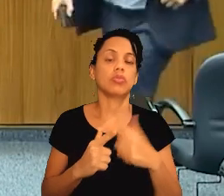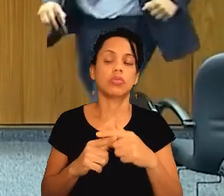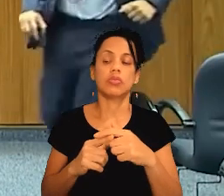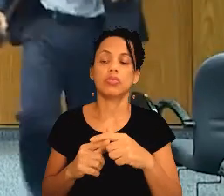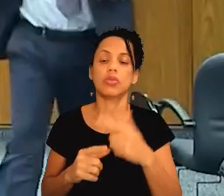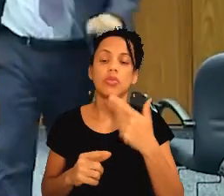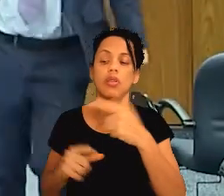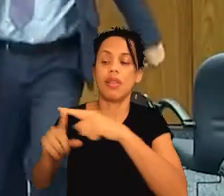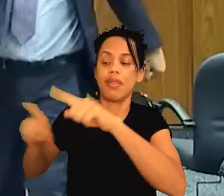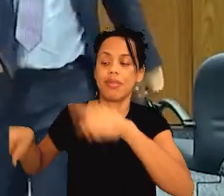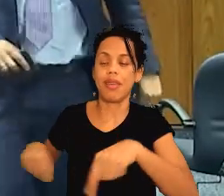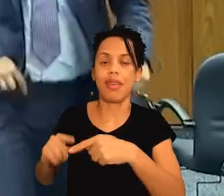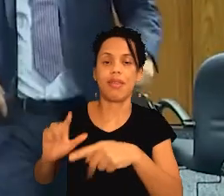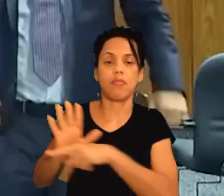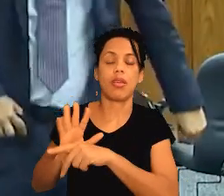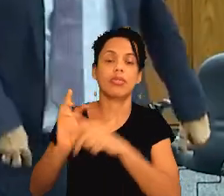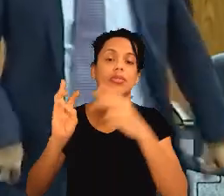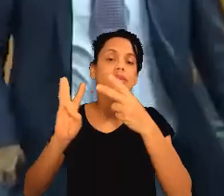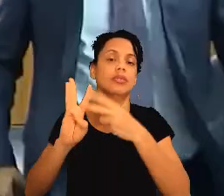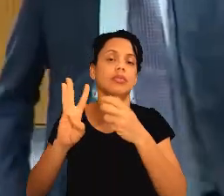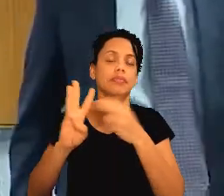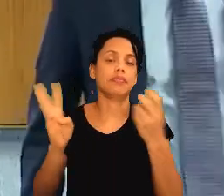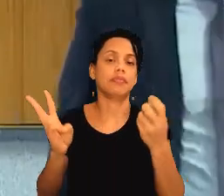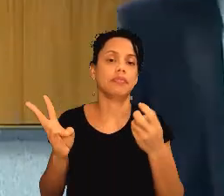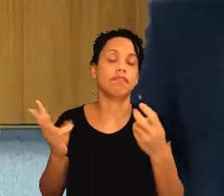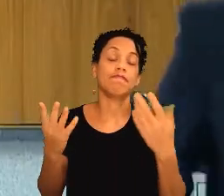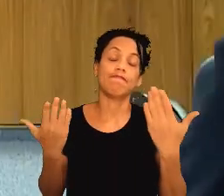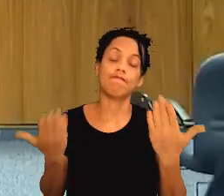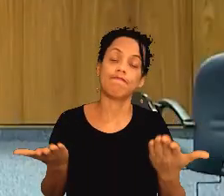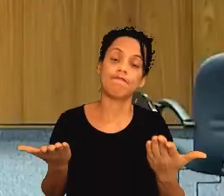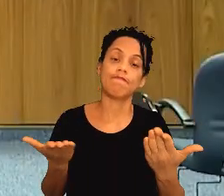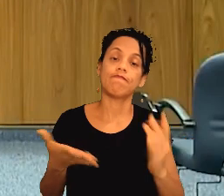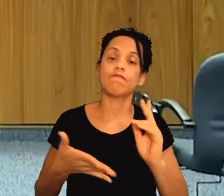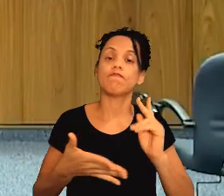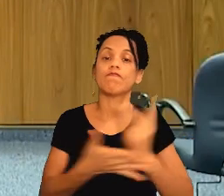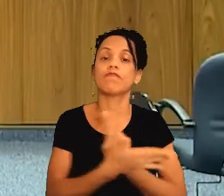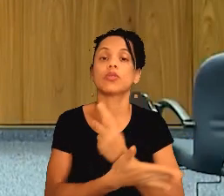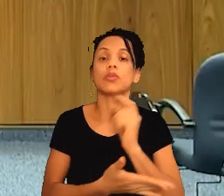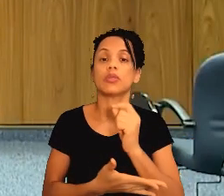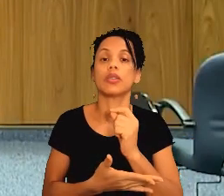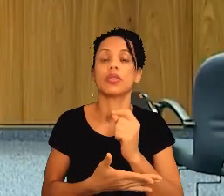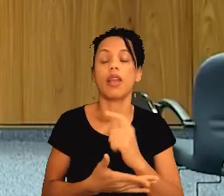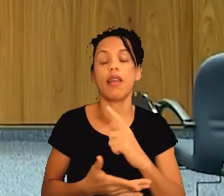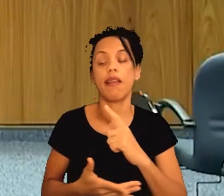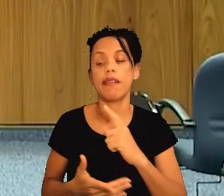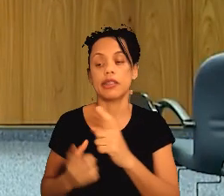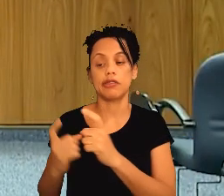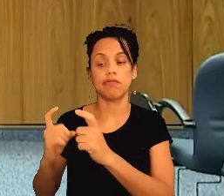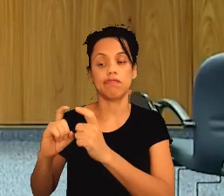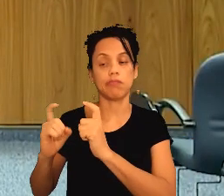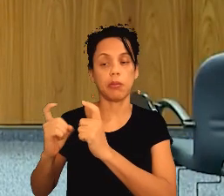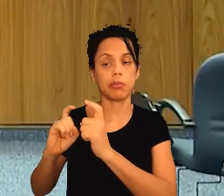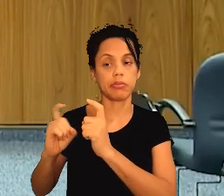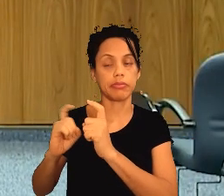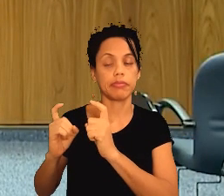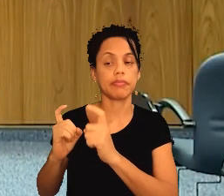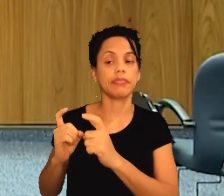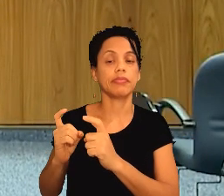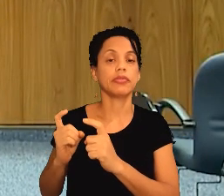para uma série de terras indígenas. E, para isso, se valeu de um argumento